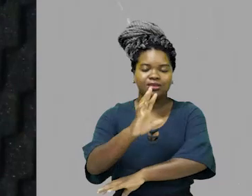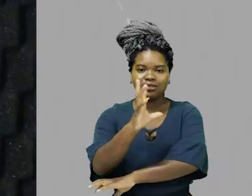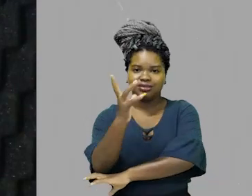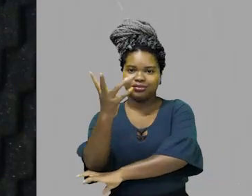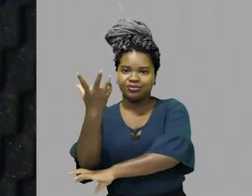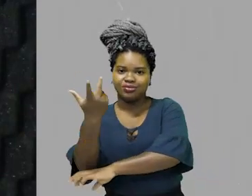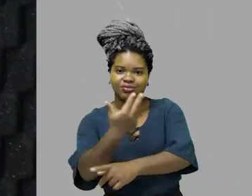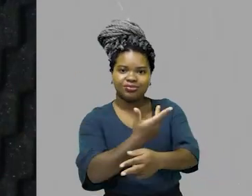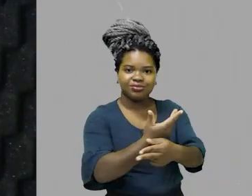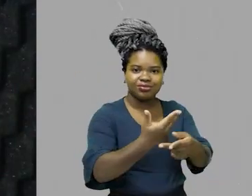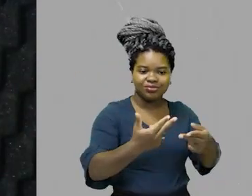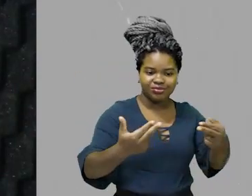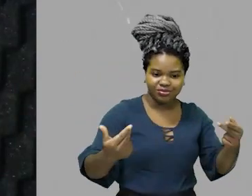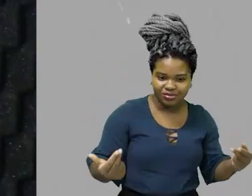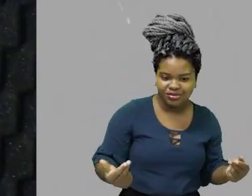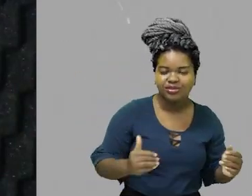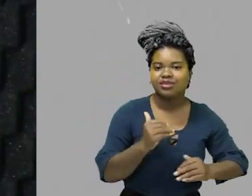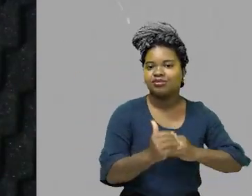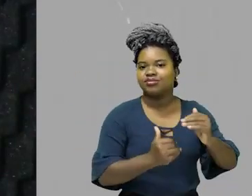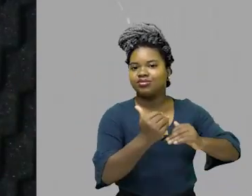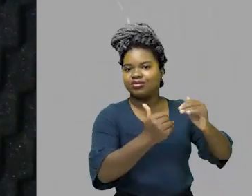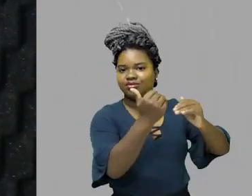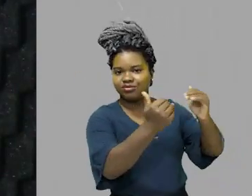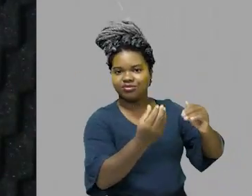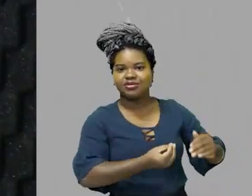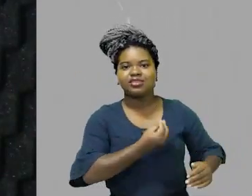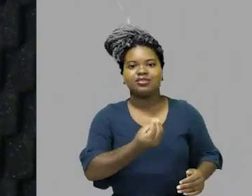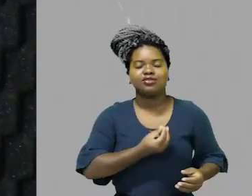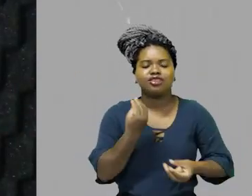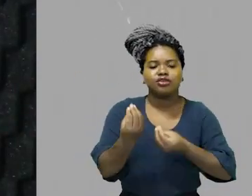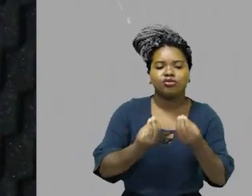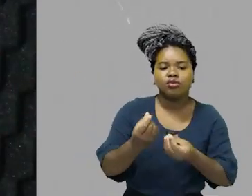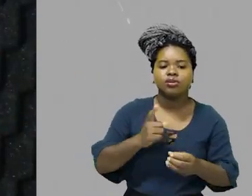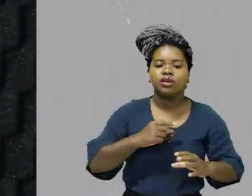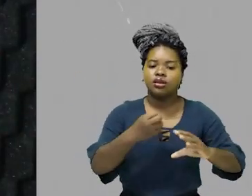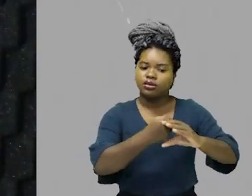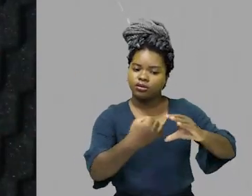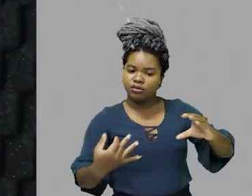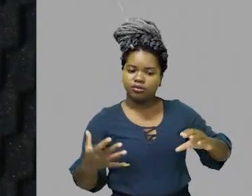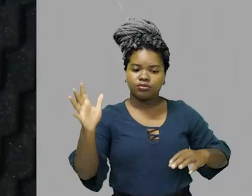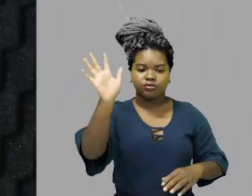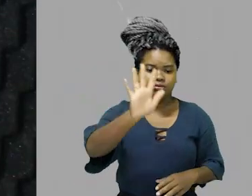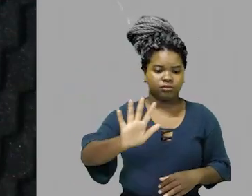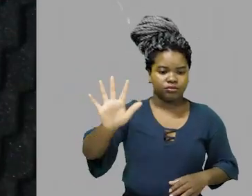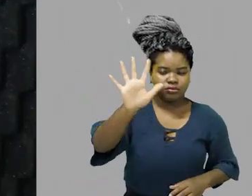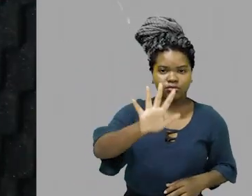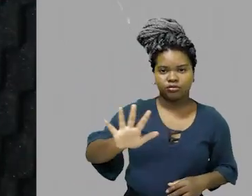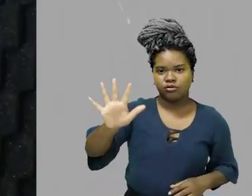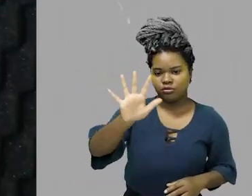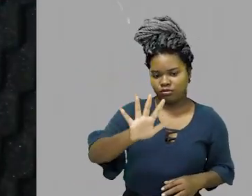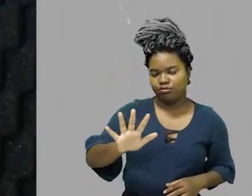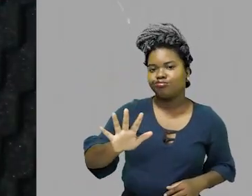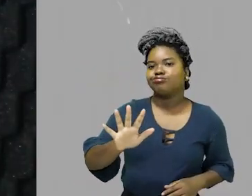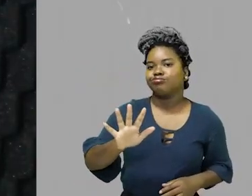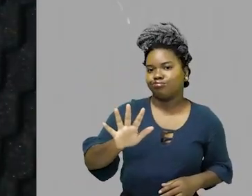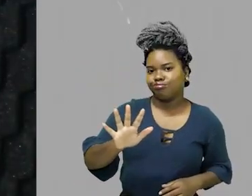desse grupo de seres vivos, né? Nós vamos ver as características gerais. Vocês